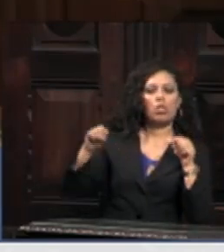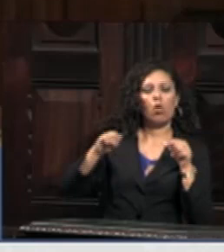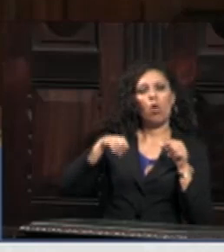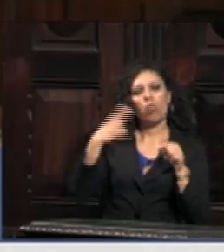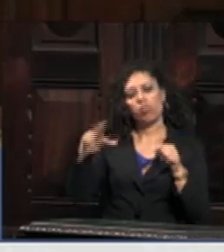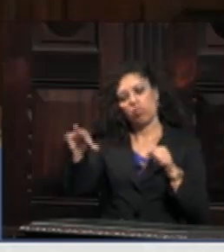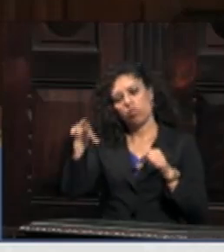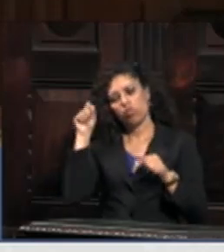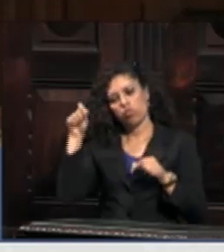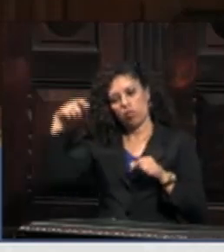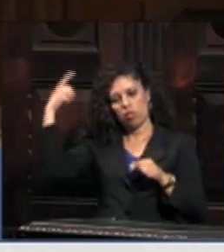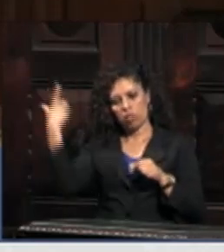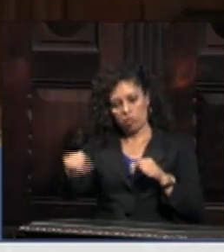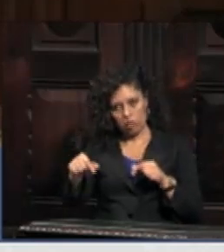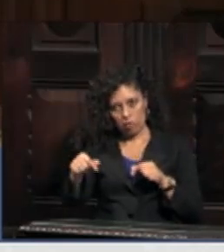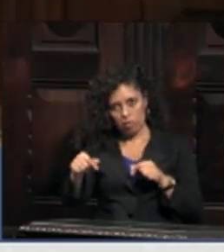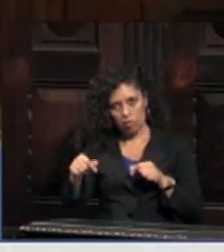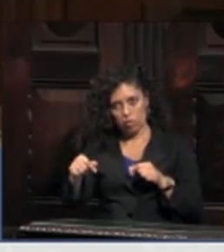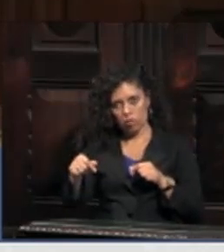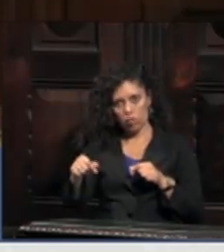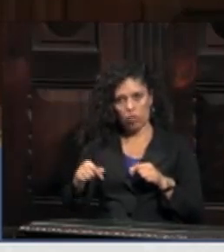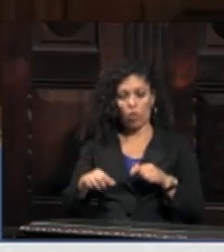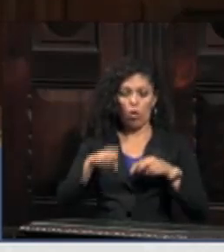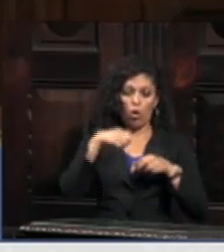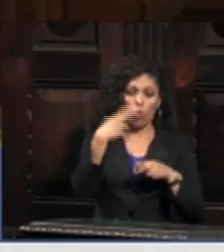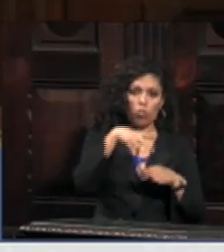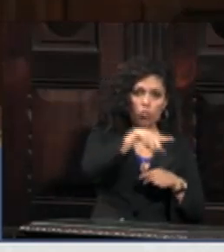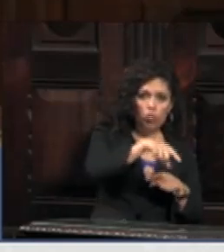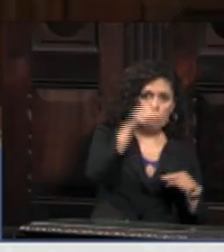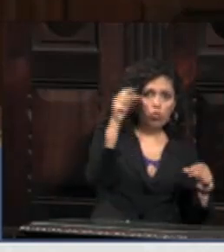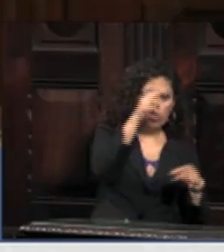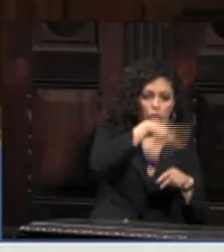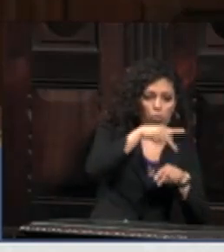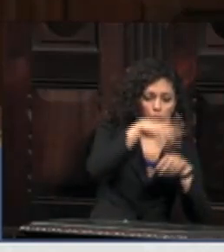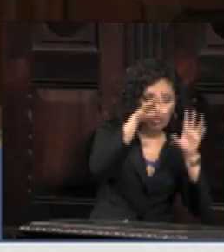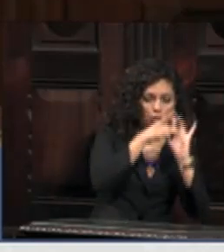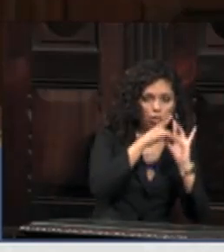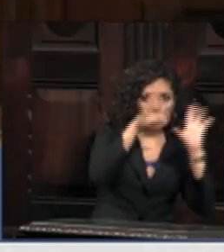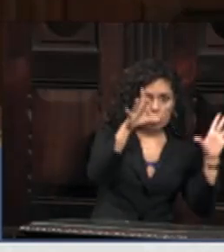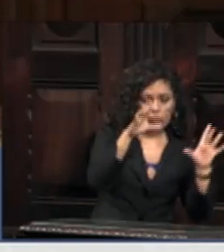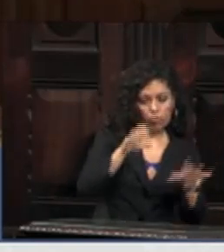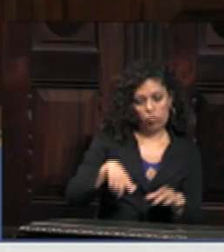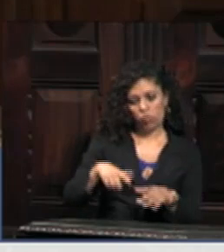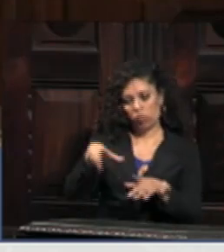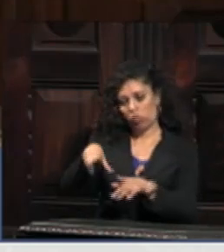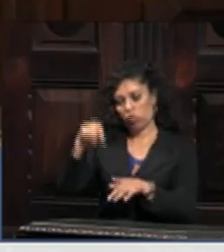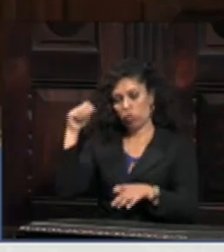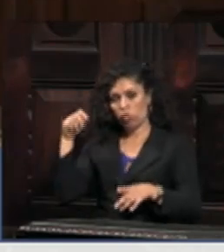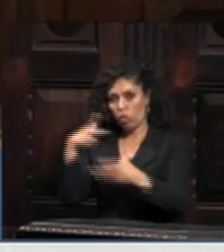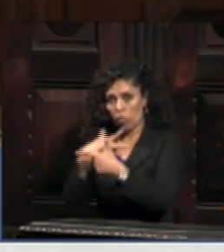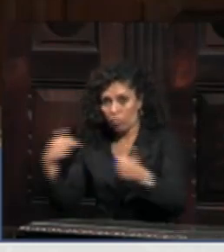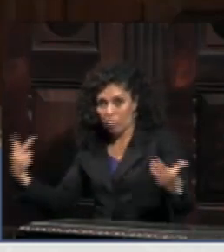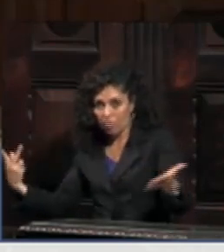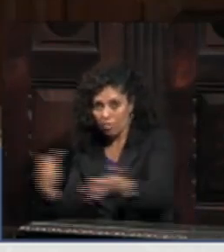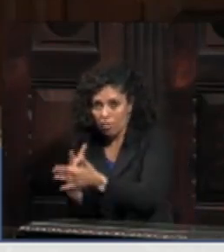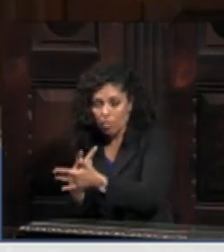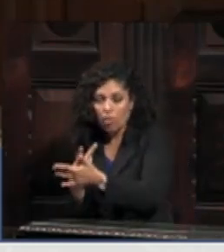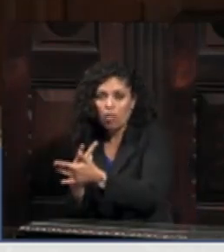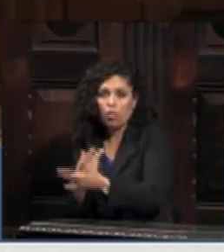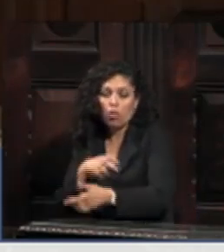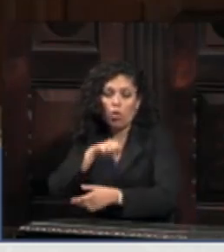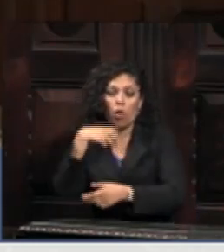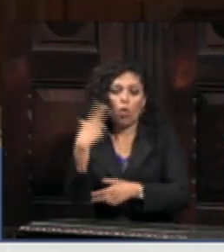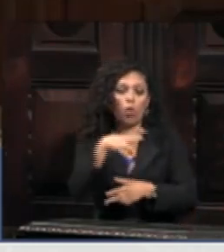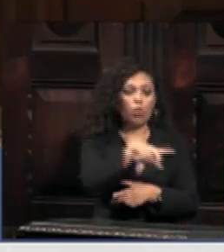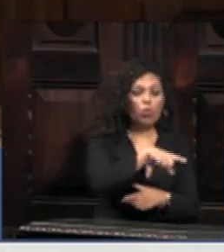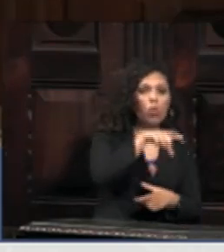ditadura, ou você escolhe a democracia. Ou você escolhe a barbárie, ou você escolhe